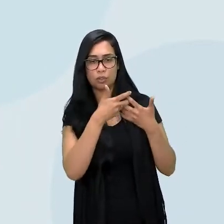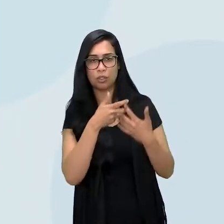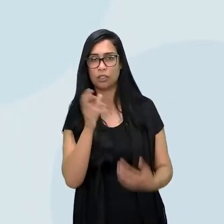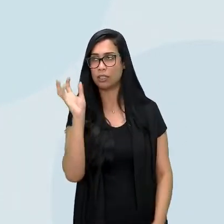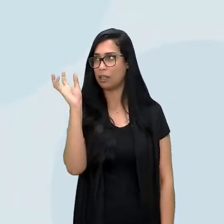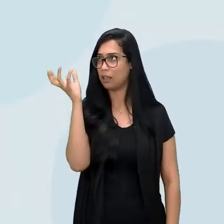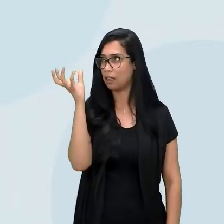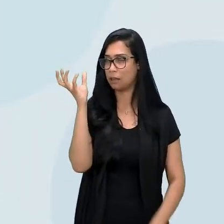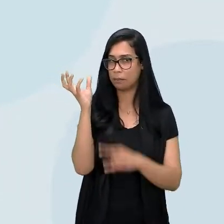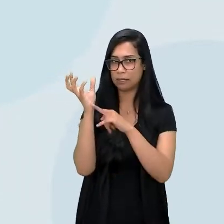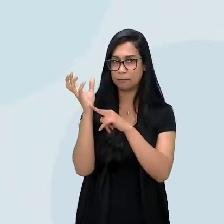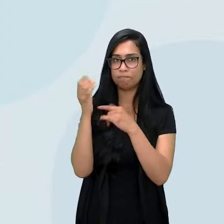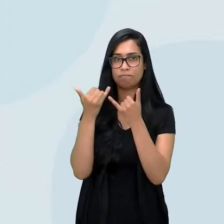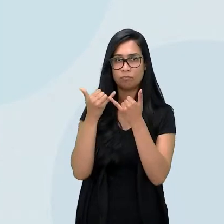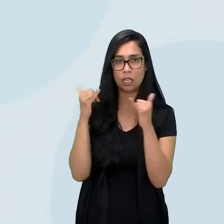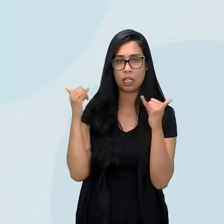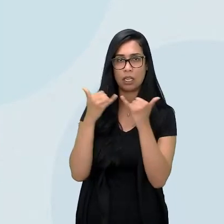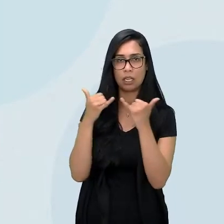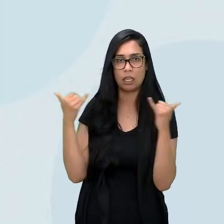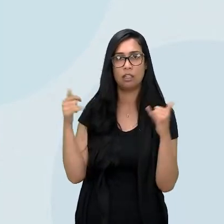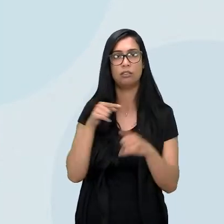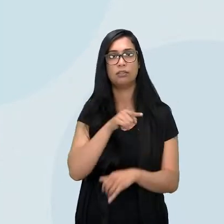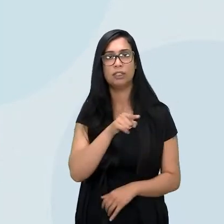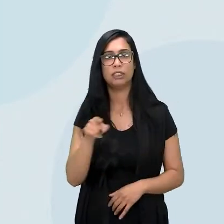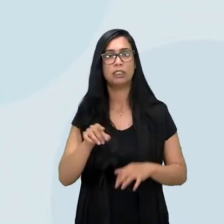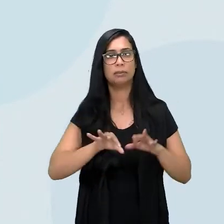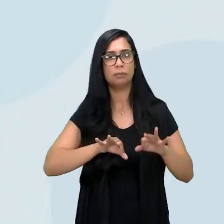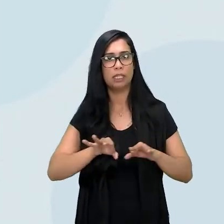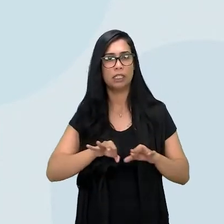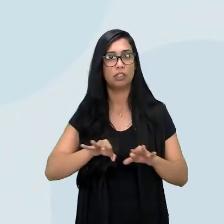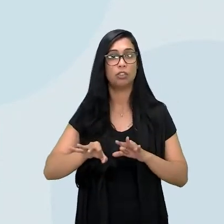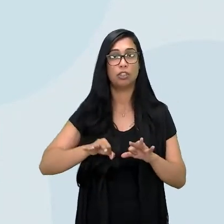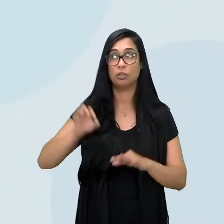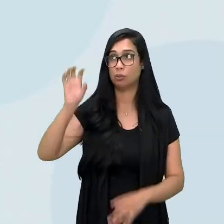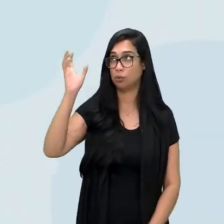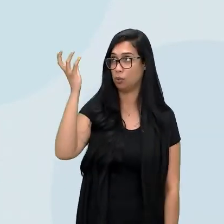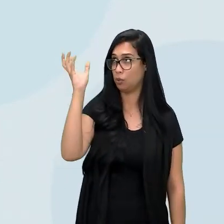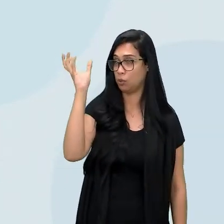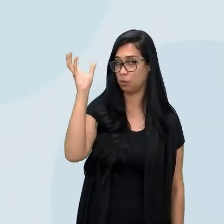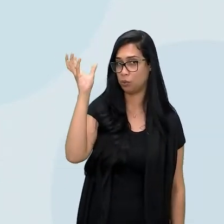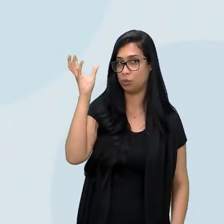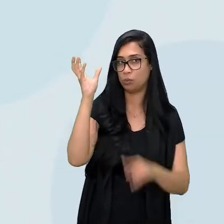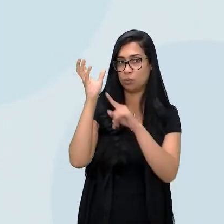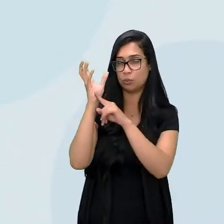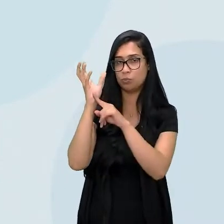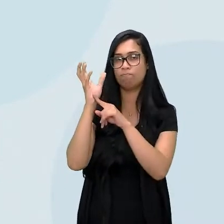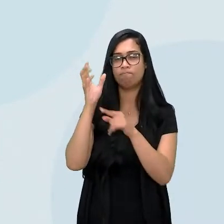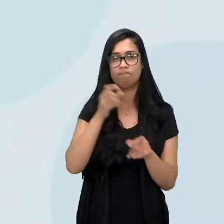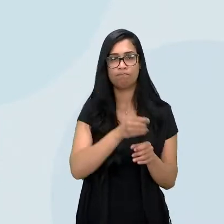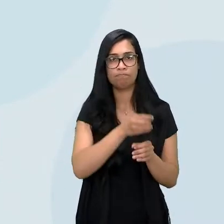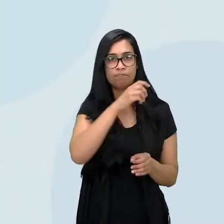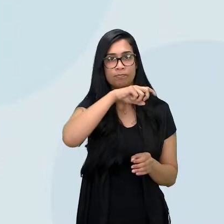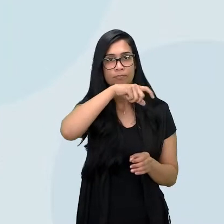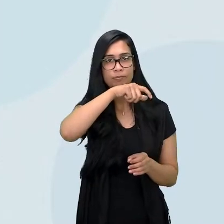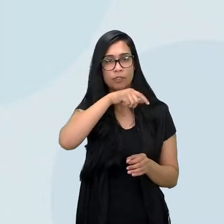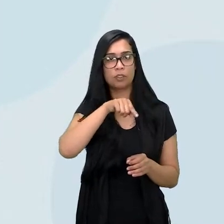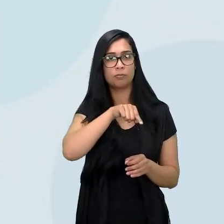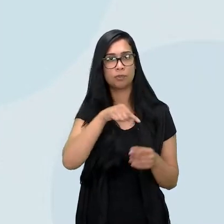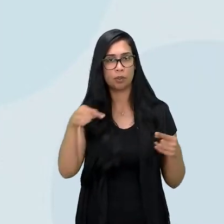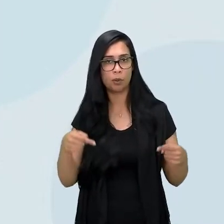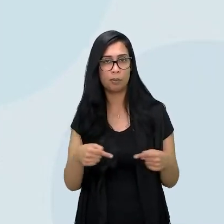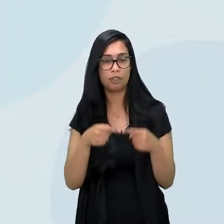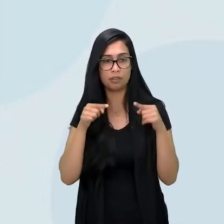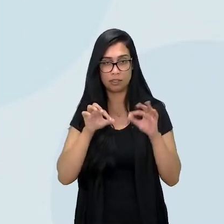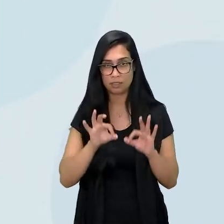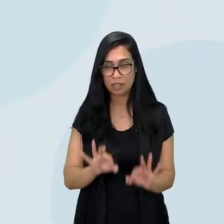Enquanto vocês estão fazendo esse planejamento aí da lâmpada de luz, o litro de luz com a garrafa PET, a gente pode também pensar em outras